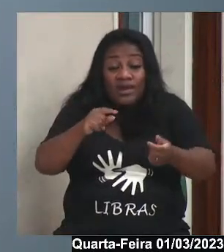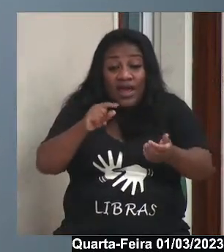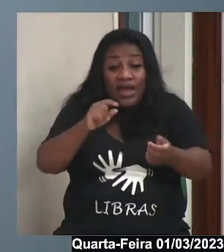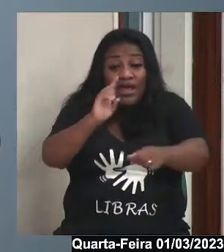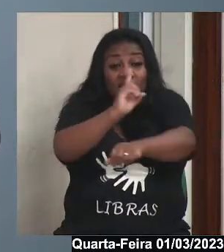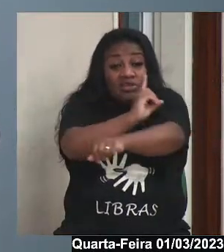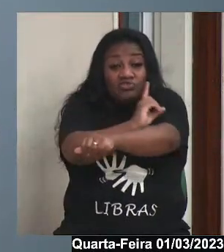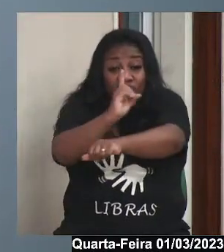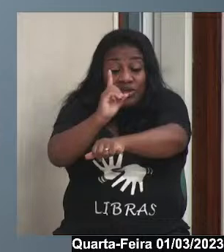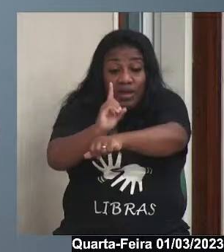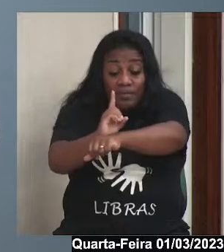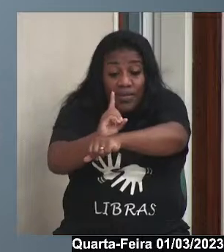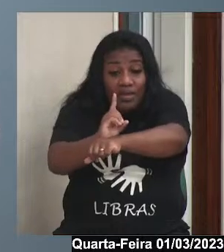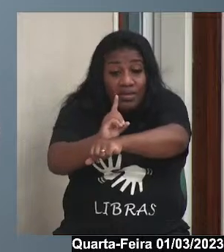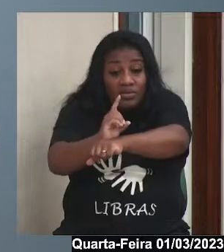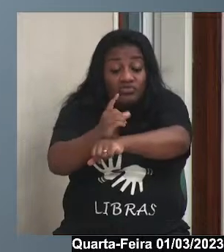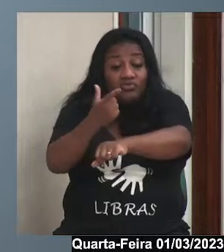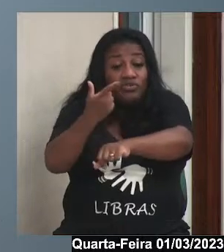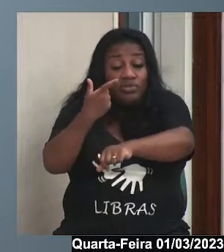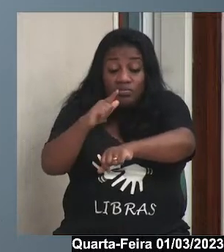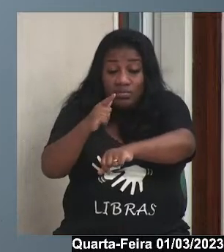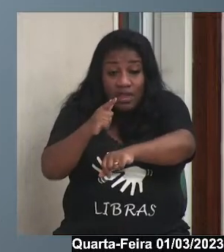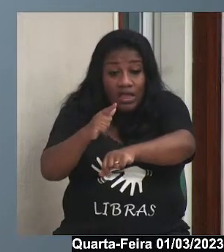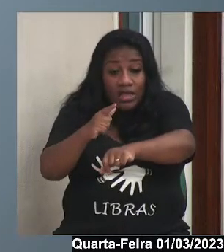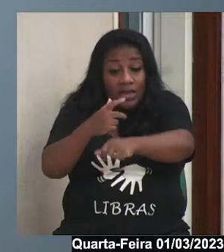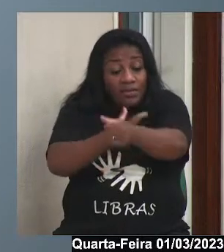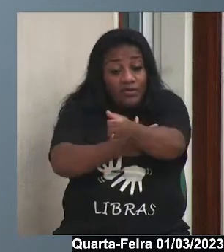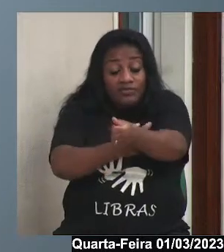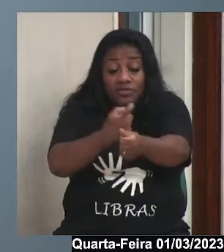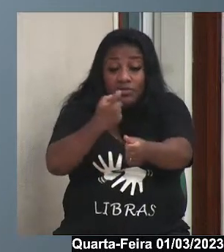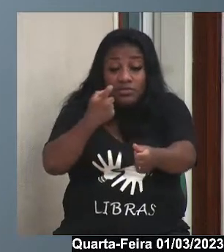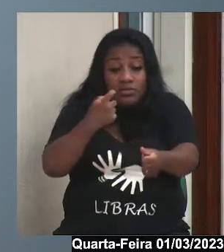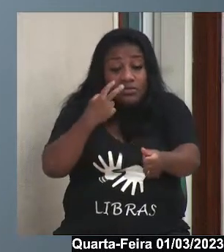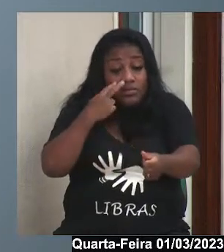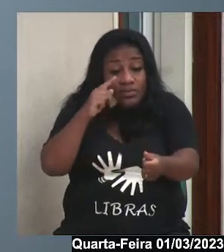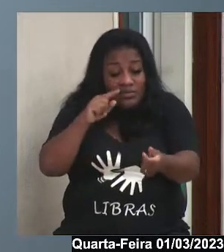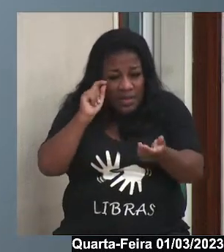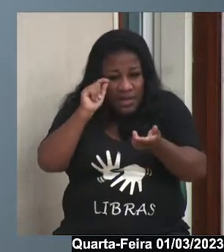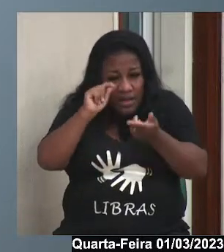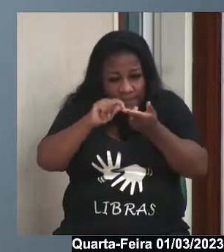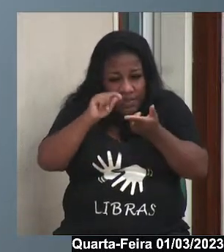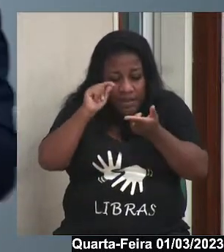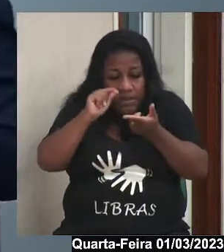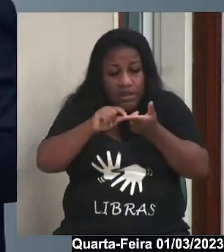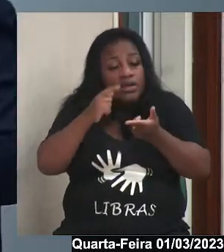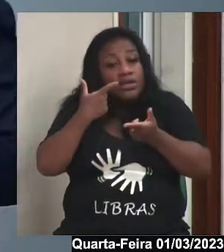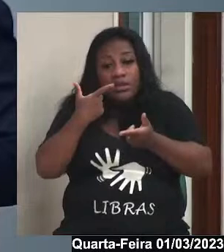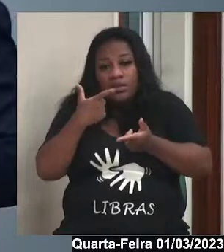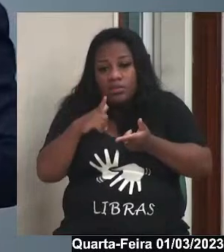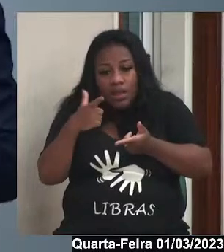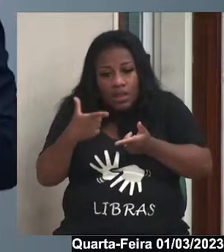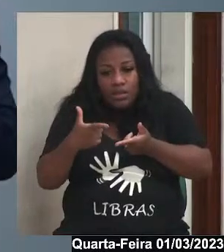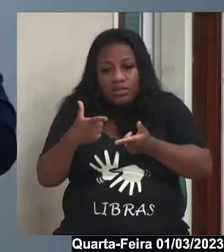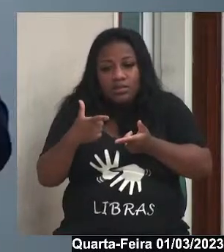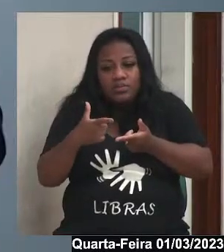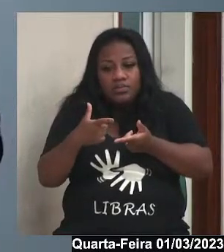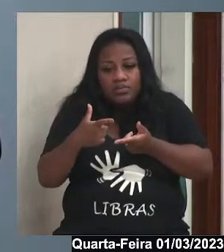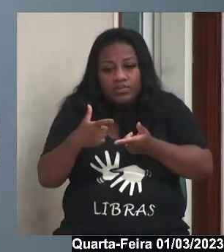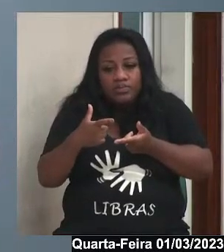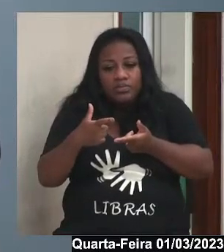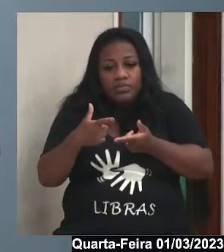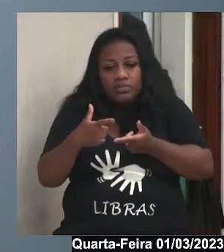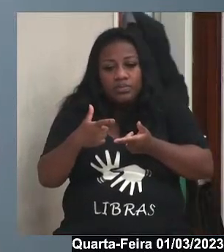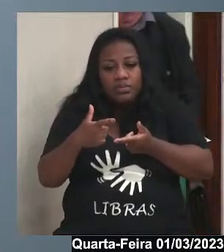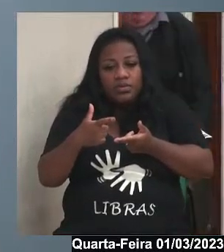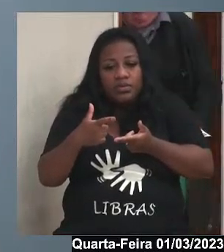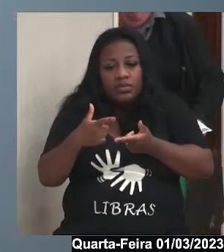diabetes, não tem na cidade. O comunicado que a nossa população recebeu é que é para esperar ou é para comprar com o próprio dinheiro.